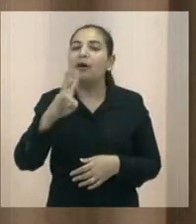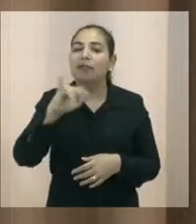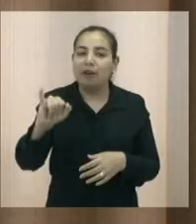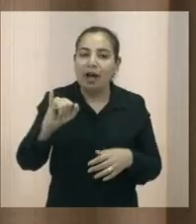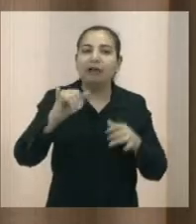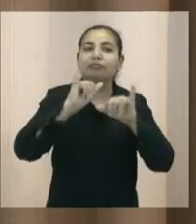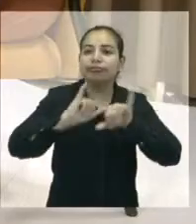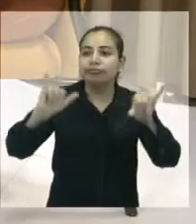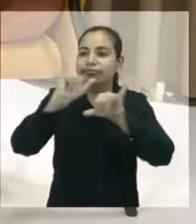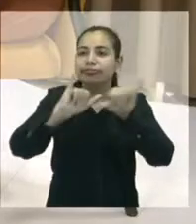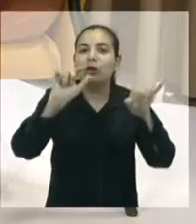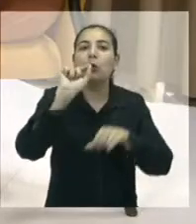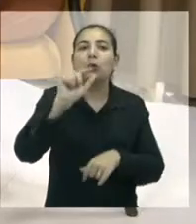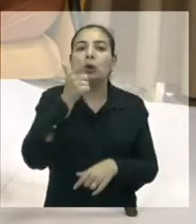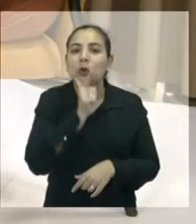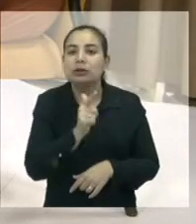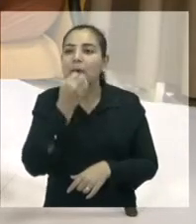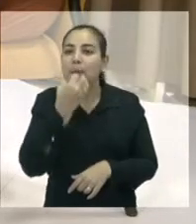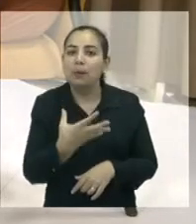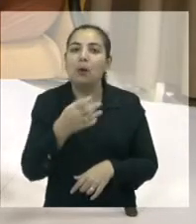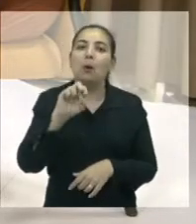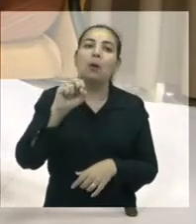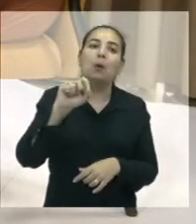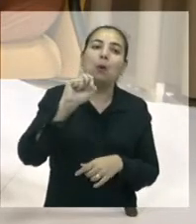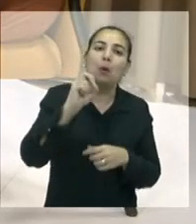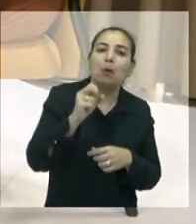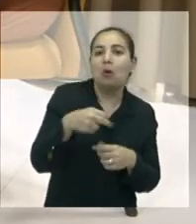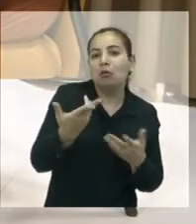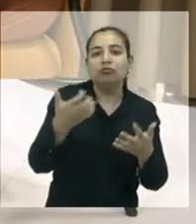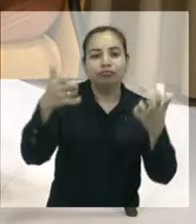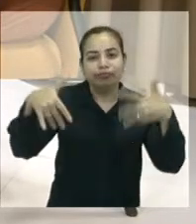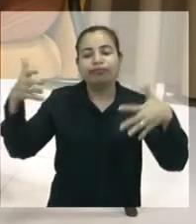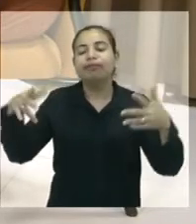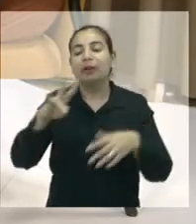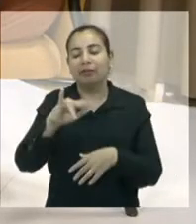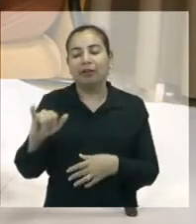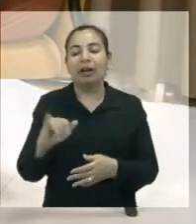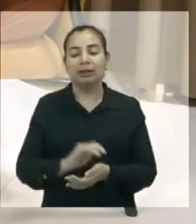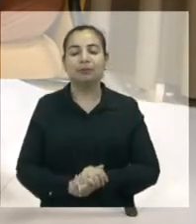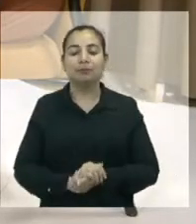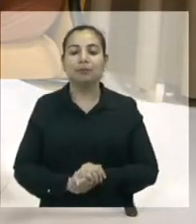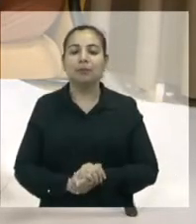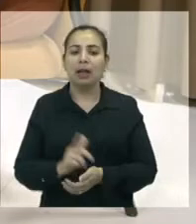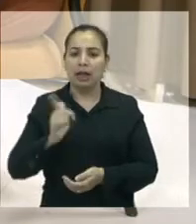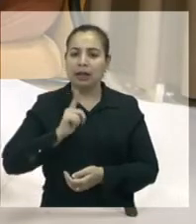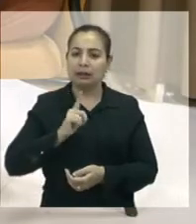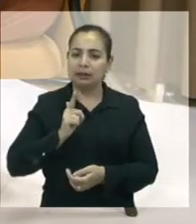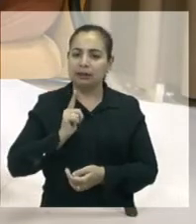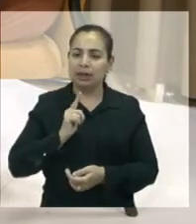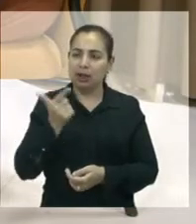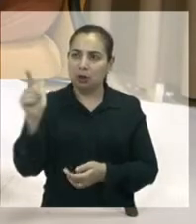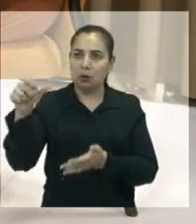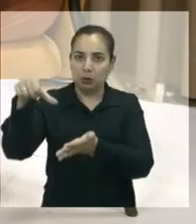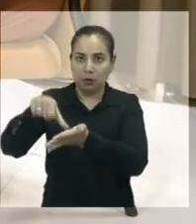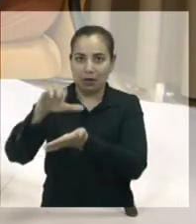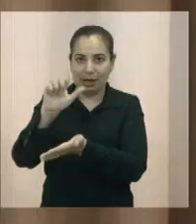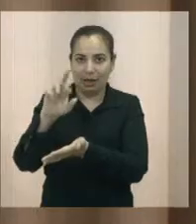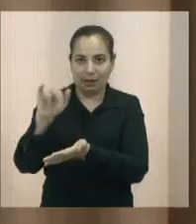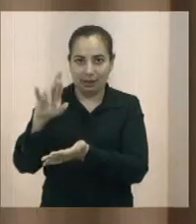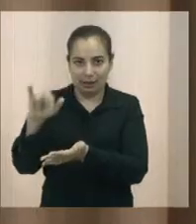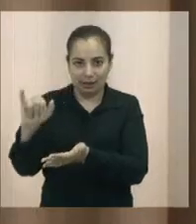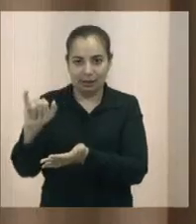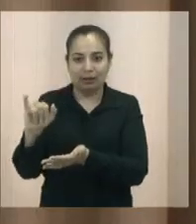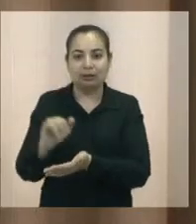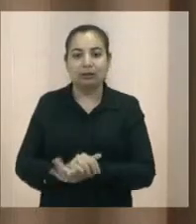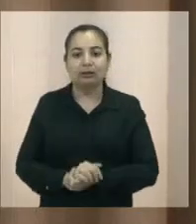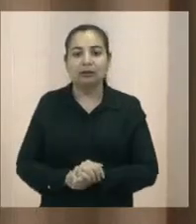deu certo. E essa nova unidade do Cariri, como a senhora anunciou, chega assim, já bem esperada, doutora? Muito esperada, já é